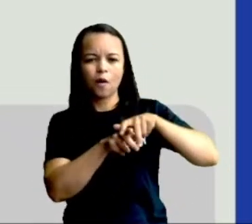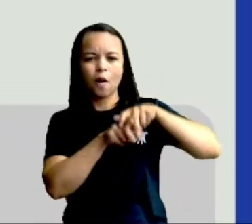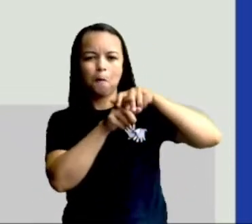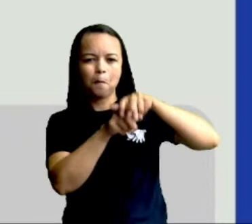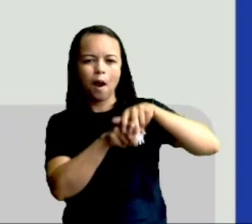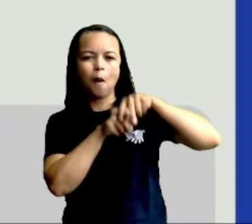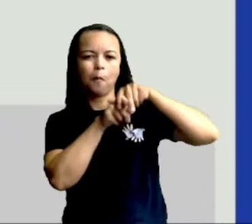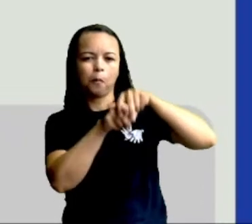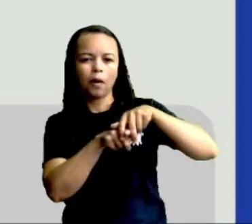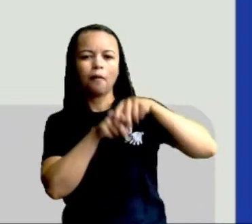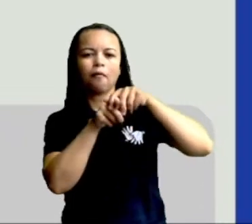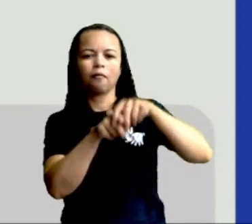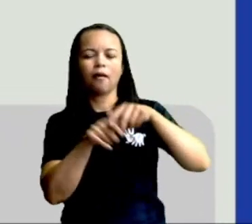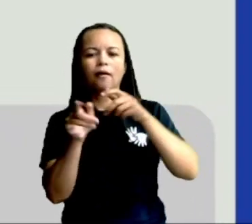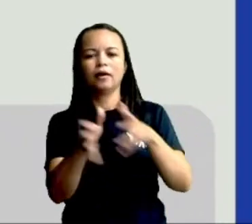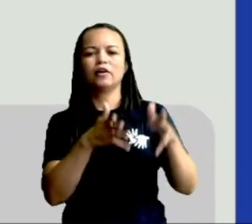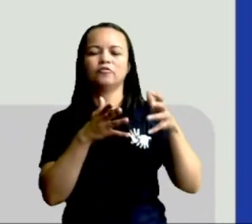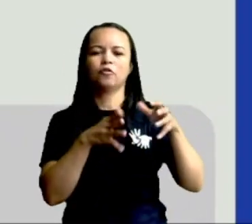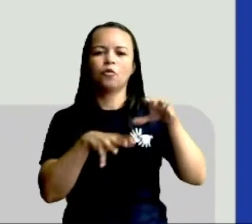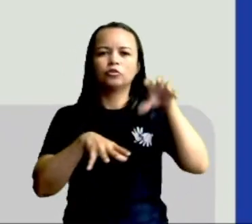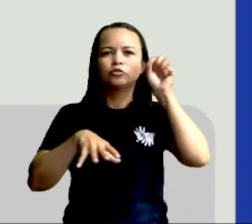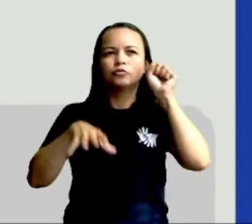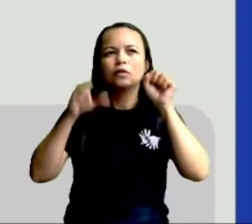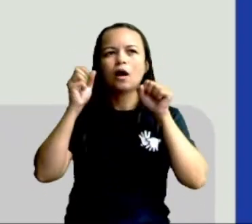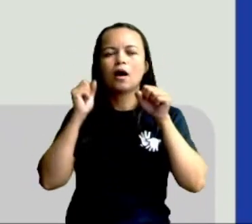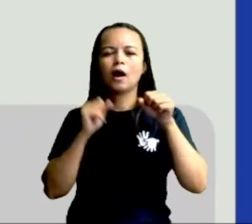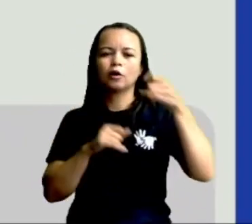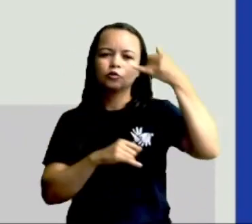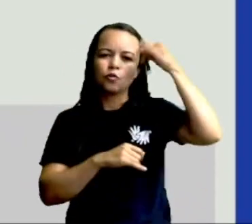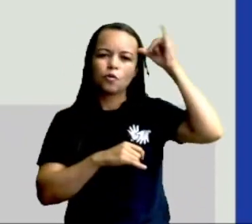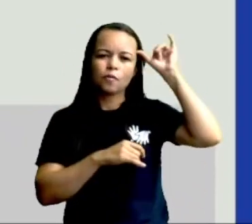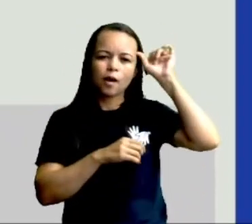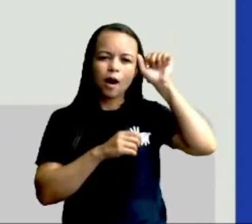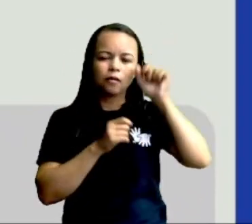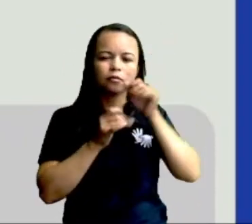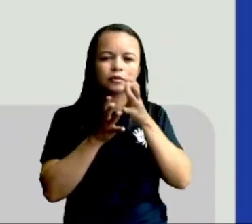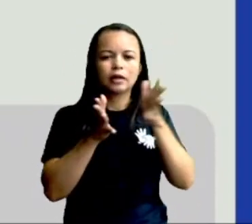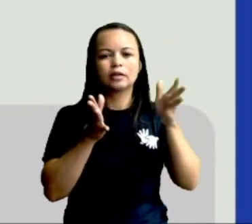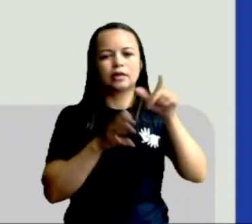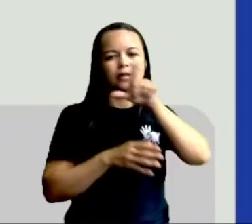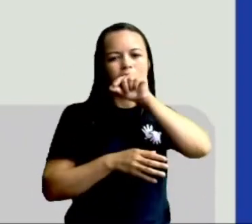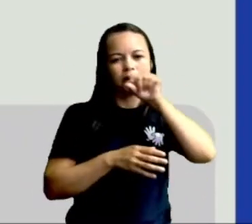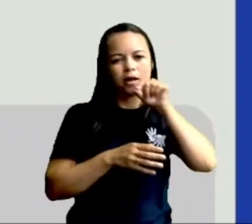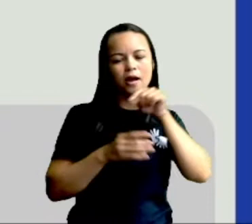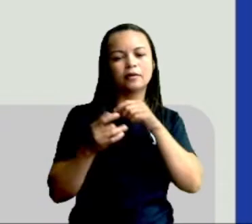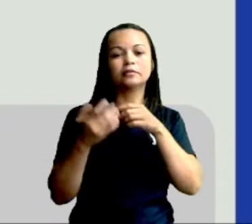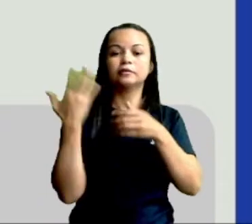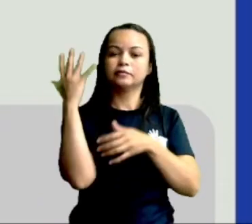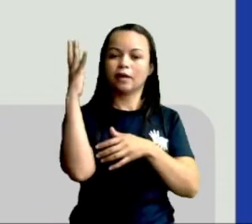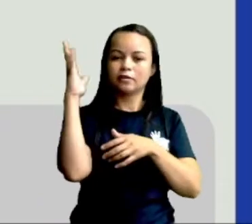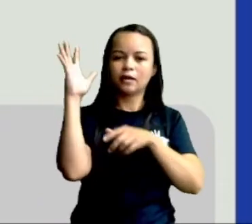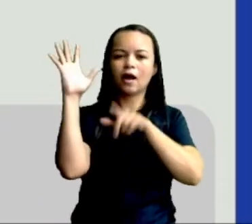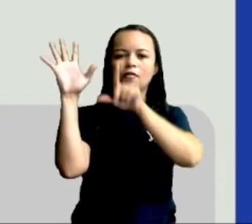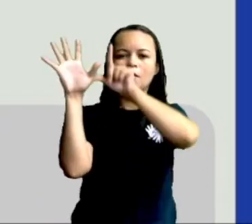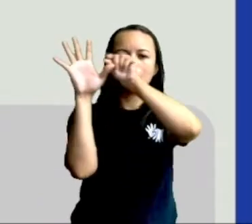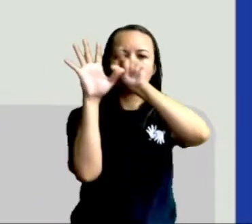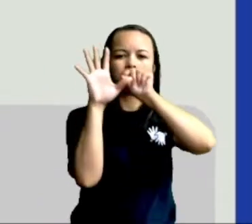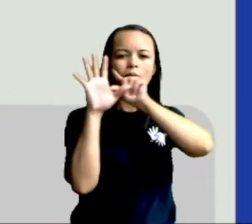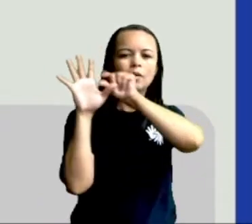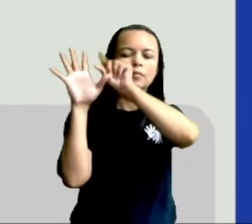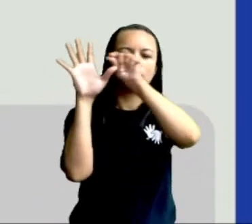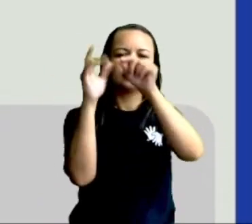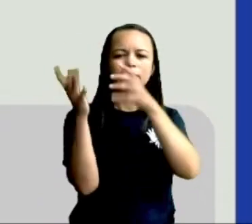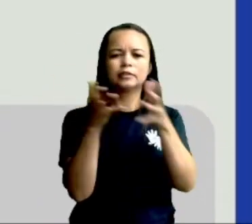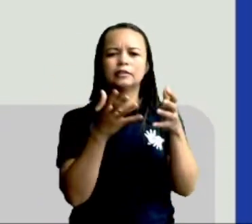e vou isso e vou escutando o gado berrando sabiá cantando no Jequitibá Que Saudade Imensa Do Campo